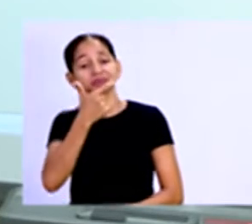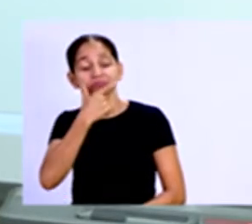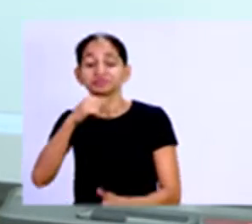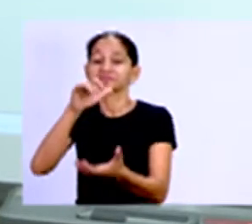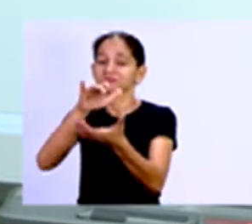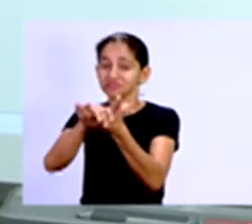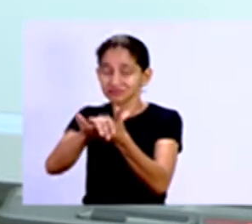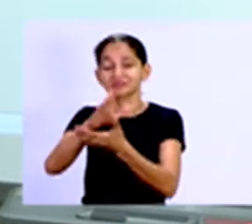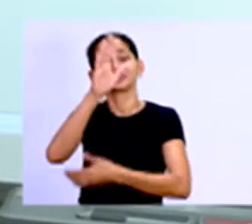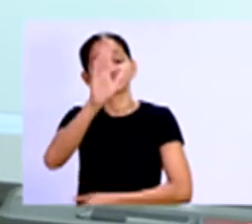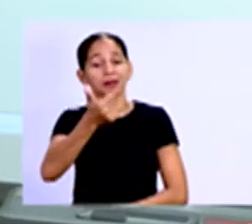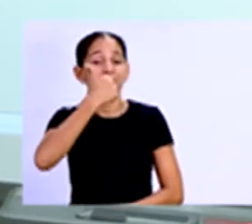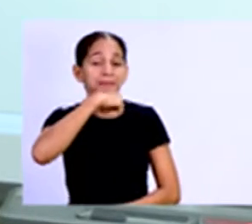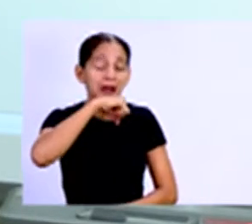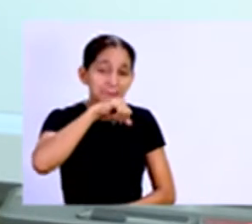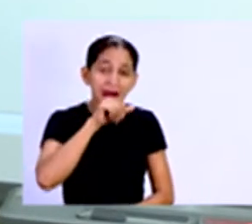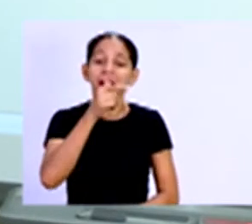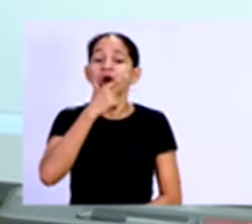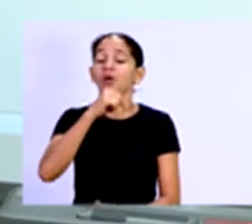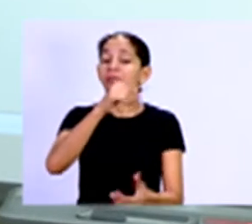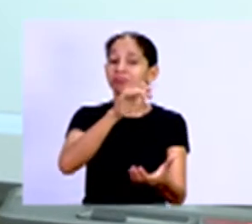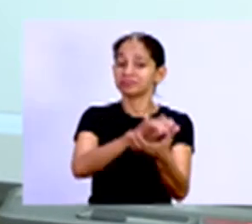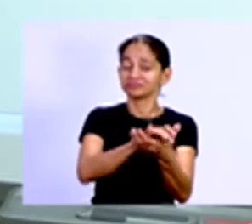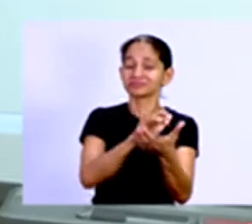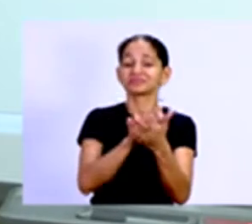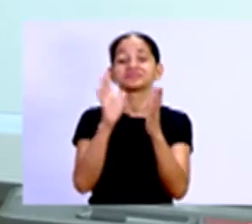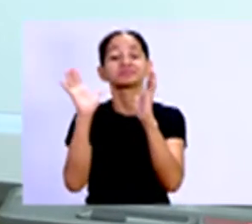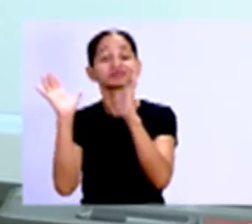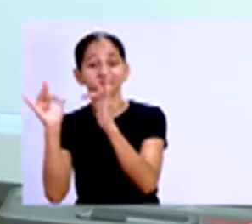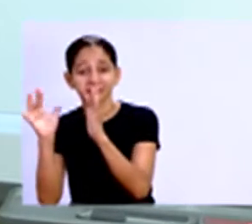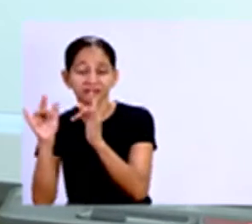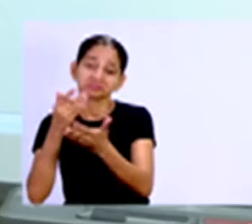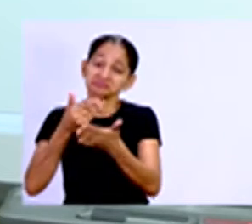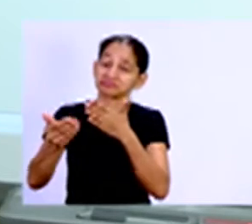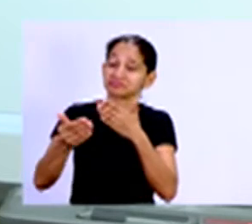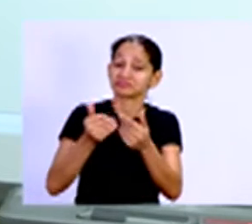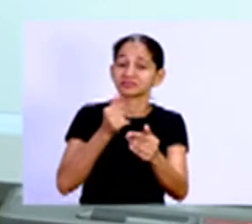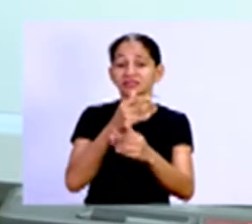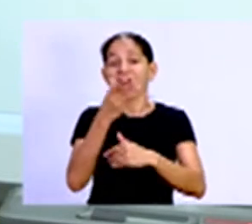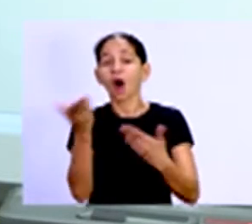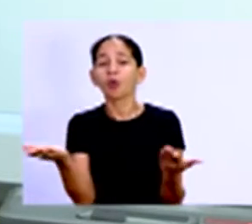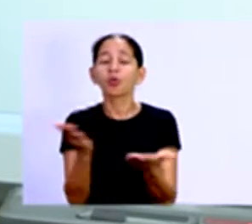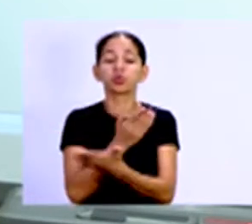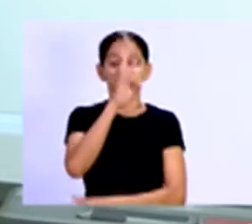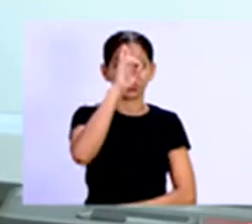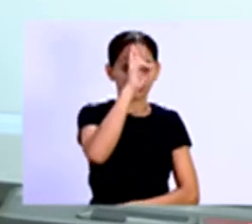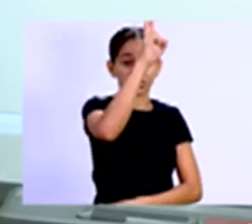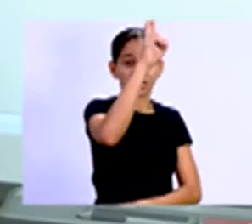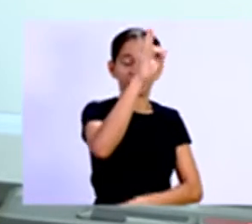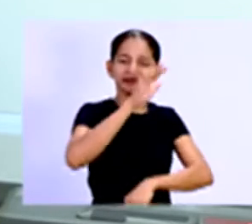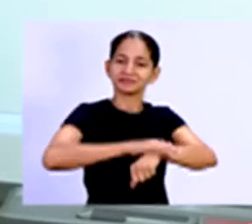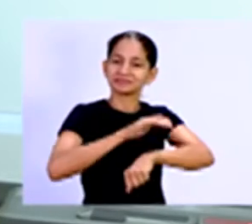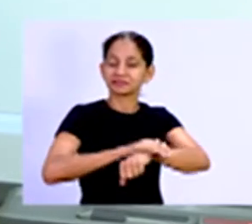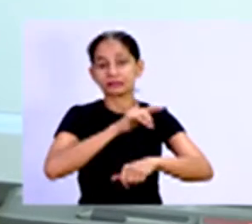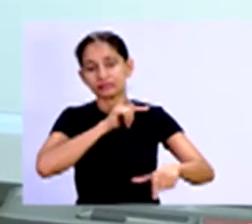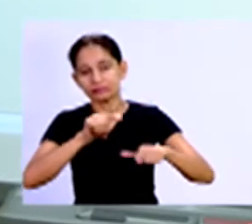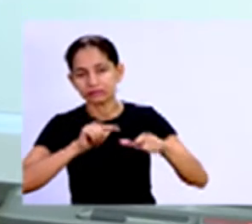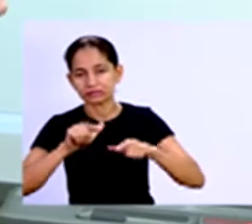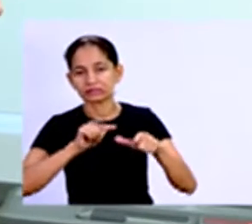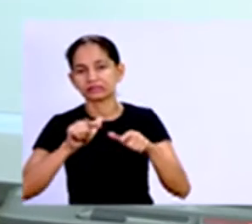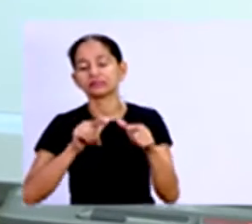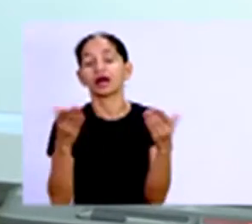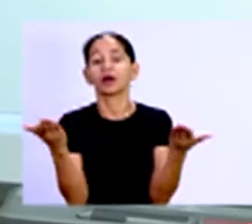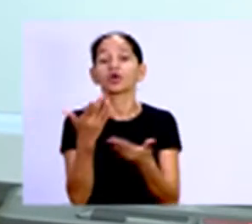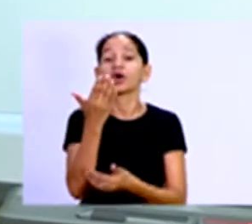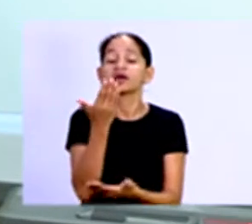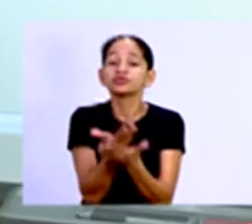papel de mãe, o papel de esposa, de namorada, já foi o papel de chefe durante o dia, já foi o